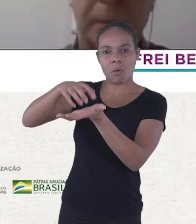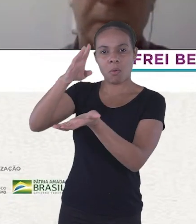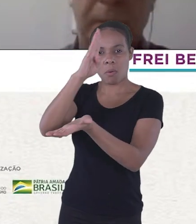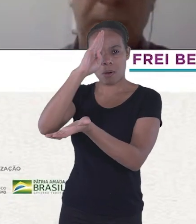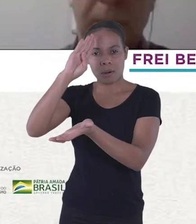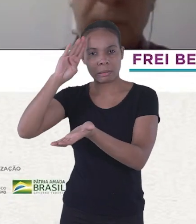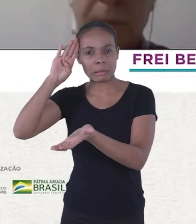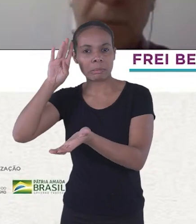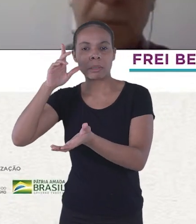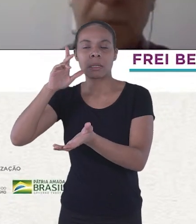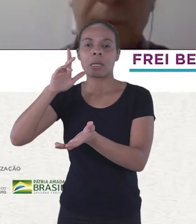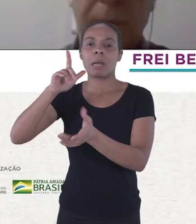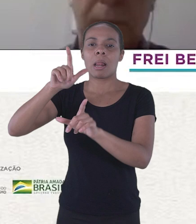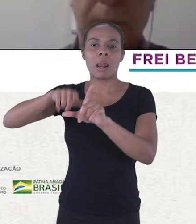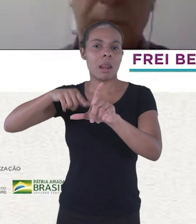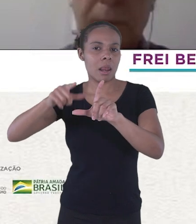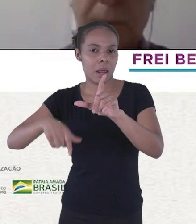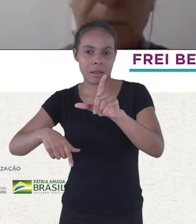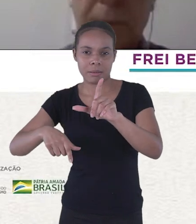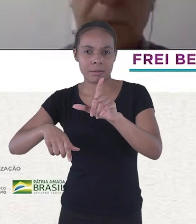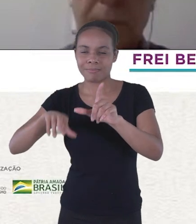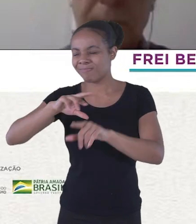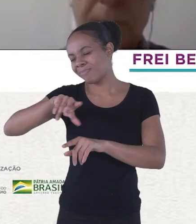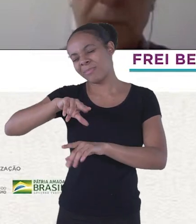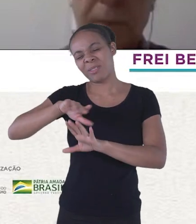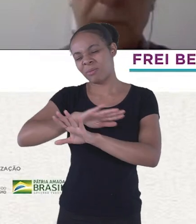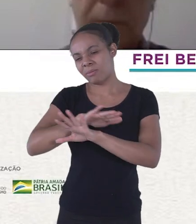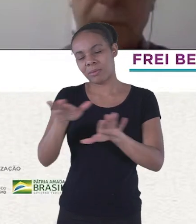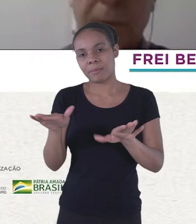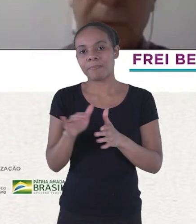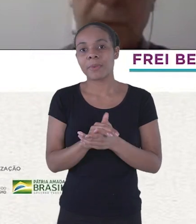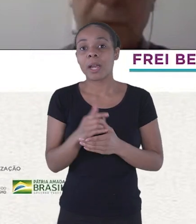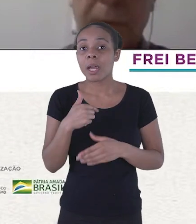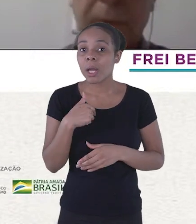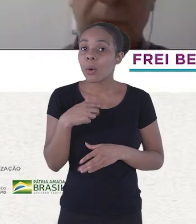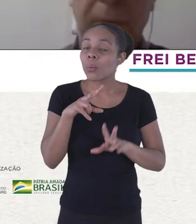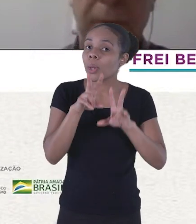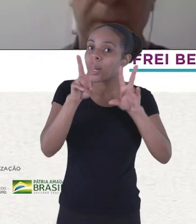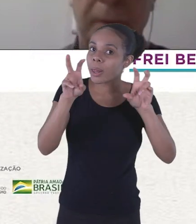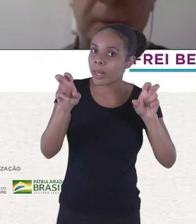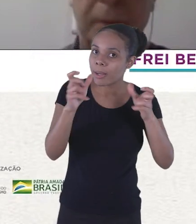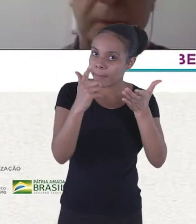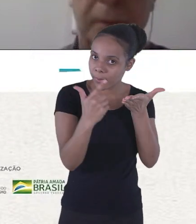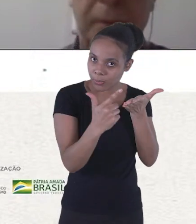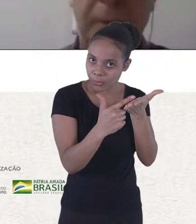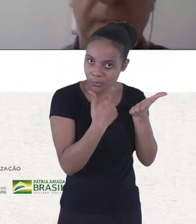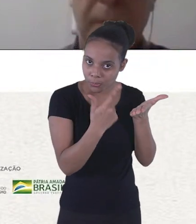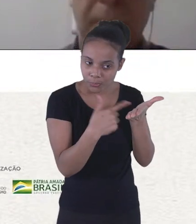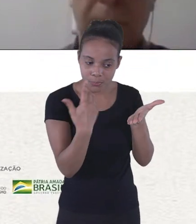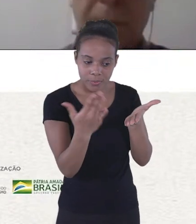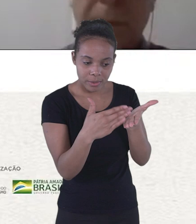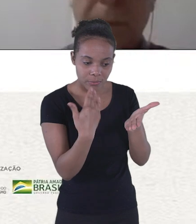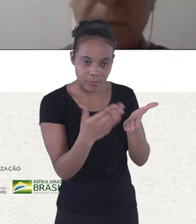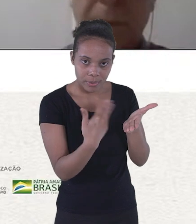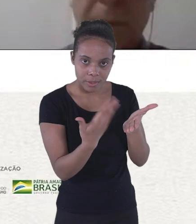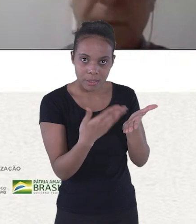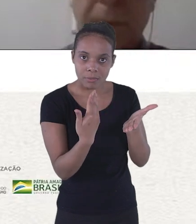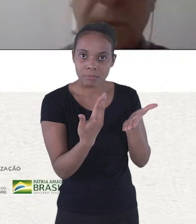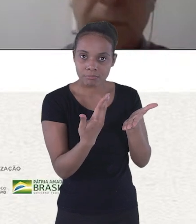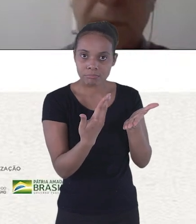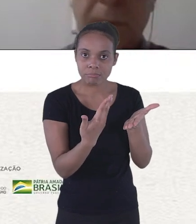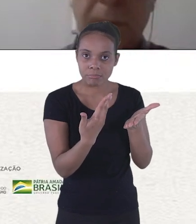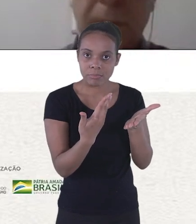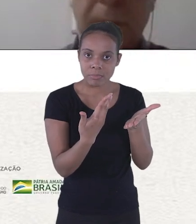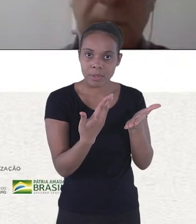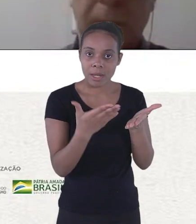quero pegar assuntos da feitura do livro e contar a minha